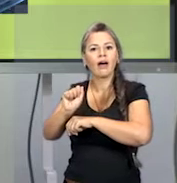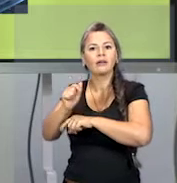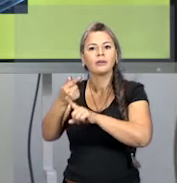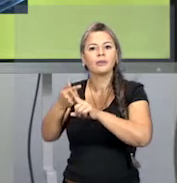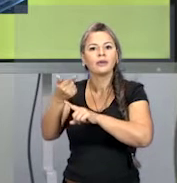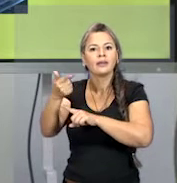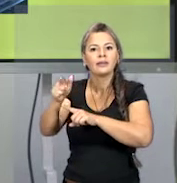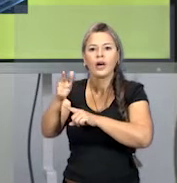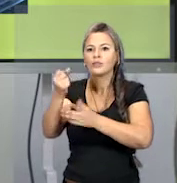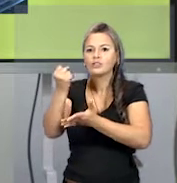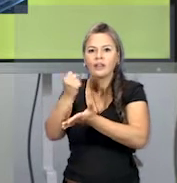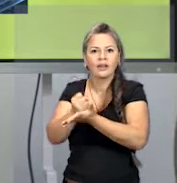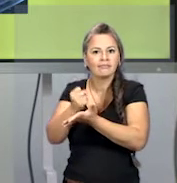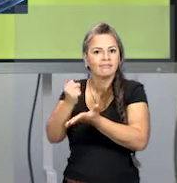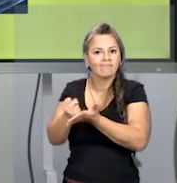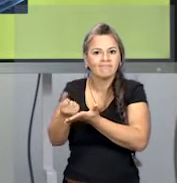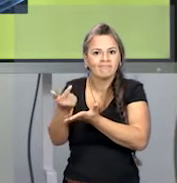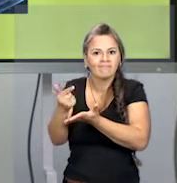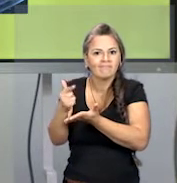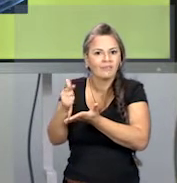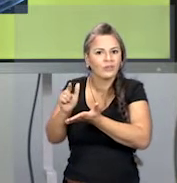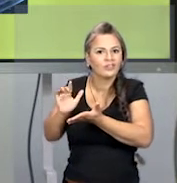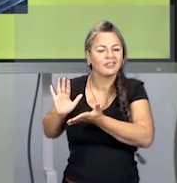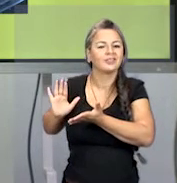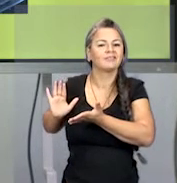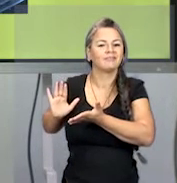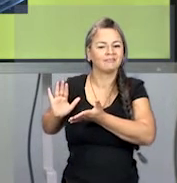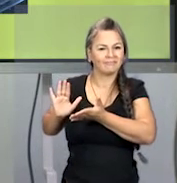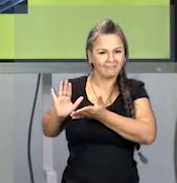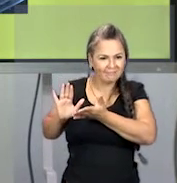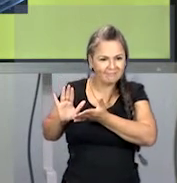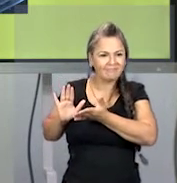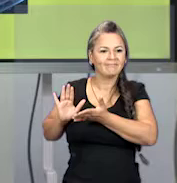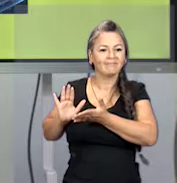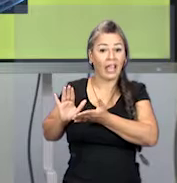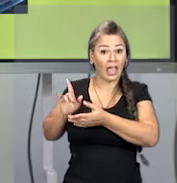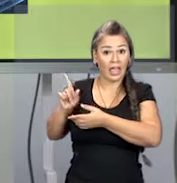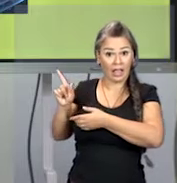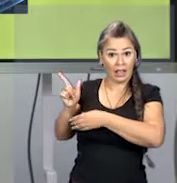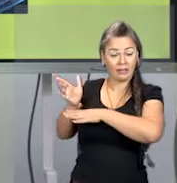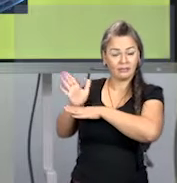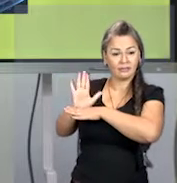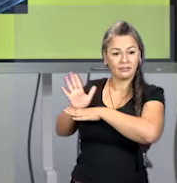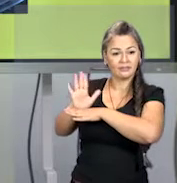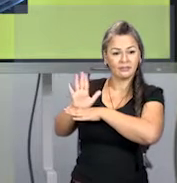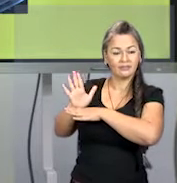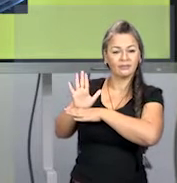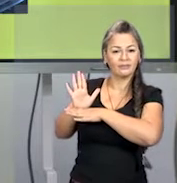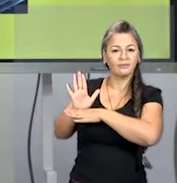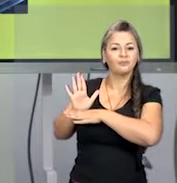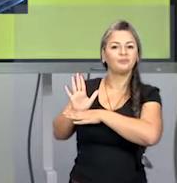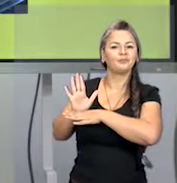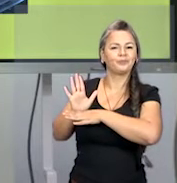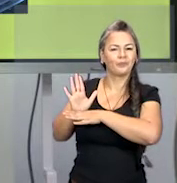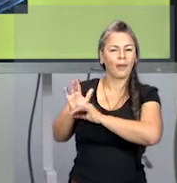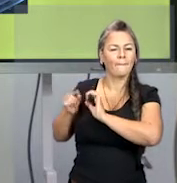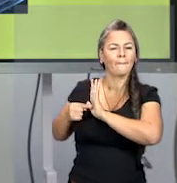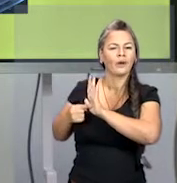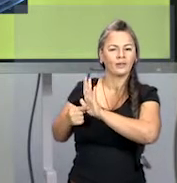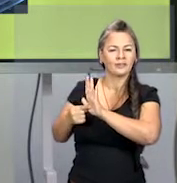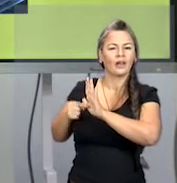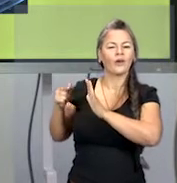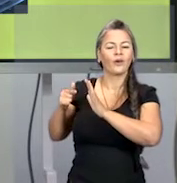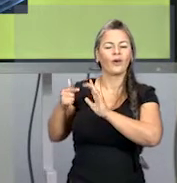onde garantia o emprego. Então, o filme ilustra de uma forma bem-humorada